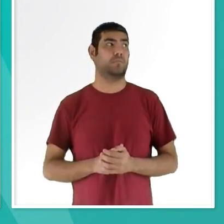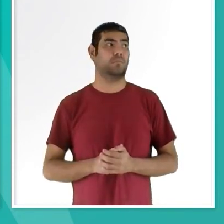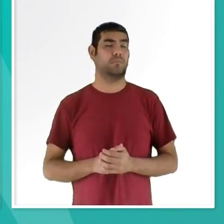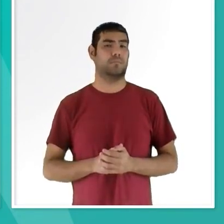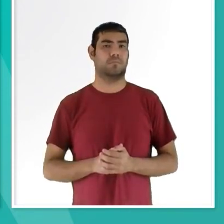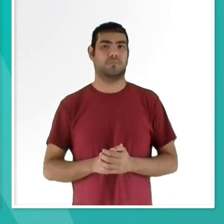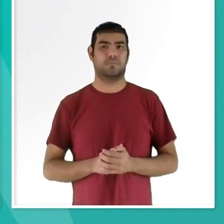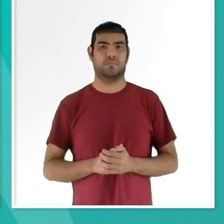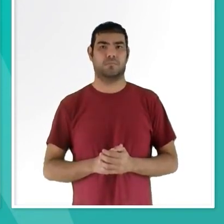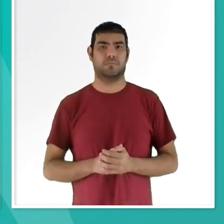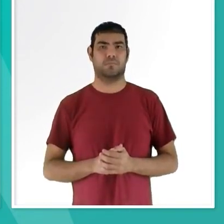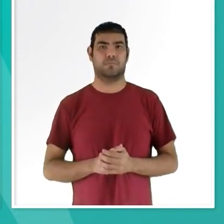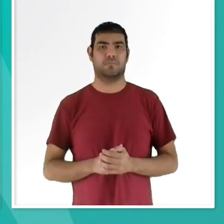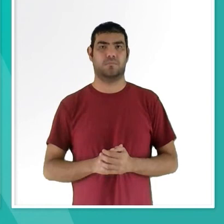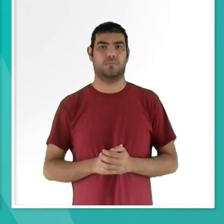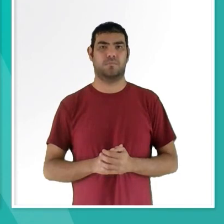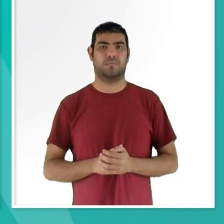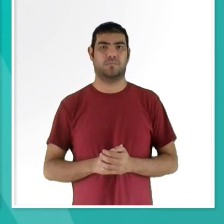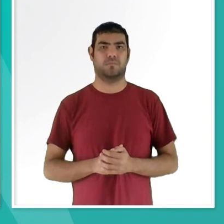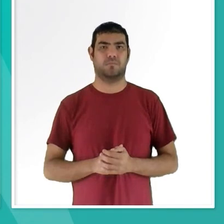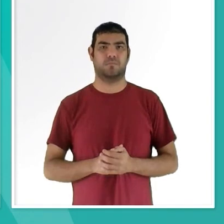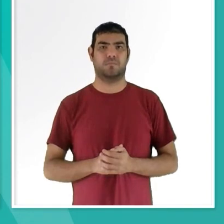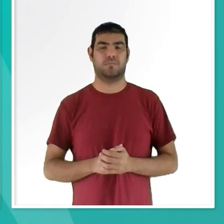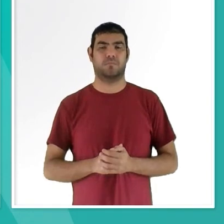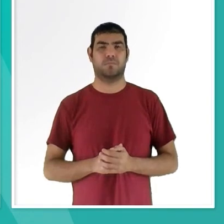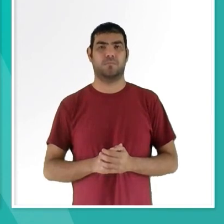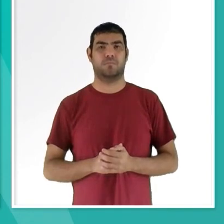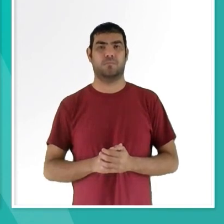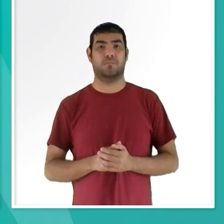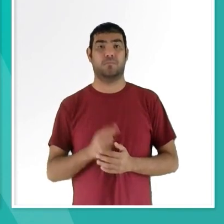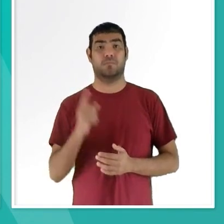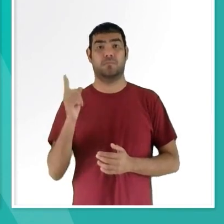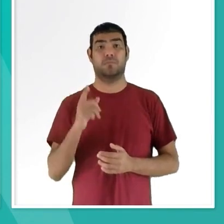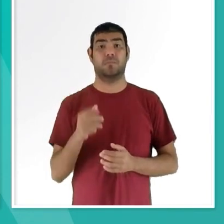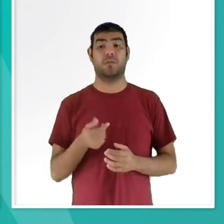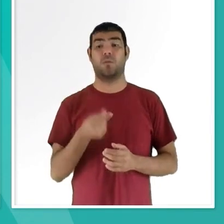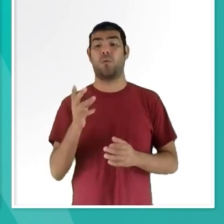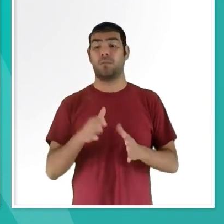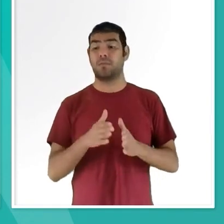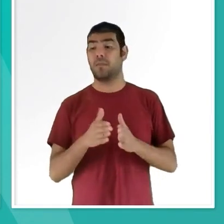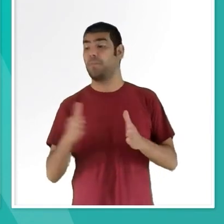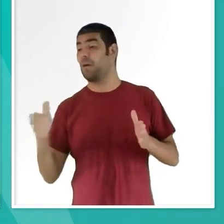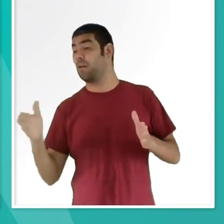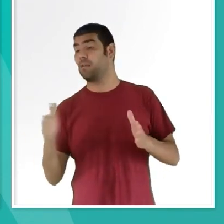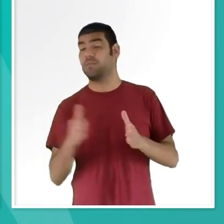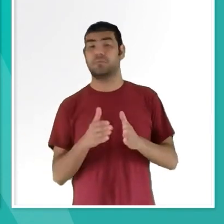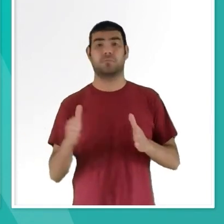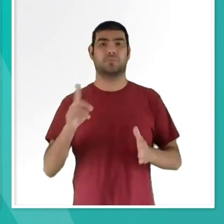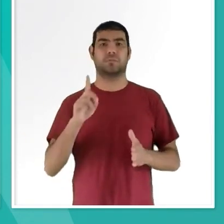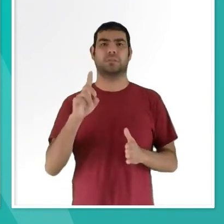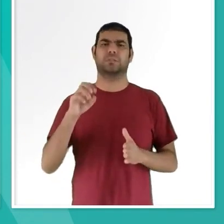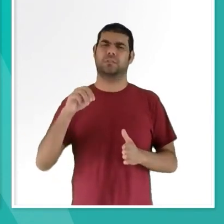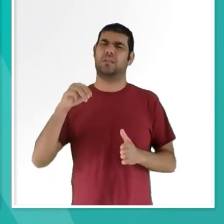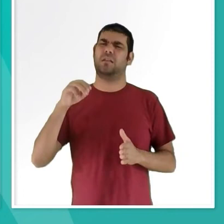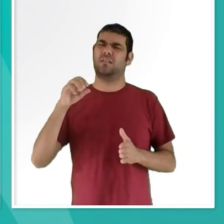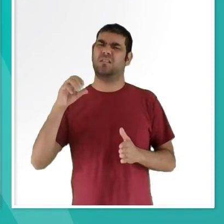Então, as linhas laterais possuem o comprimento de 100 e 110 metros.